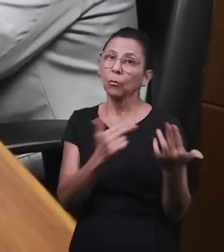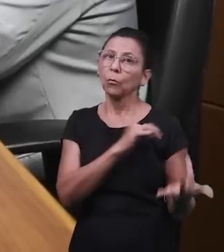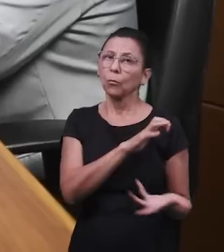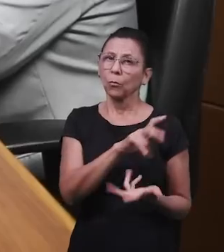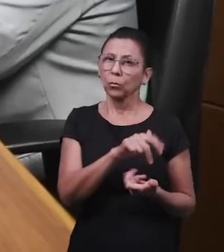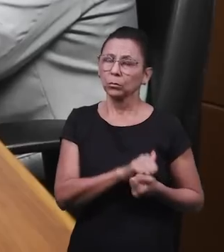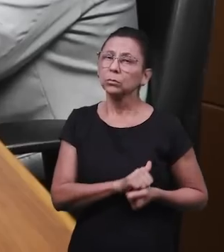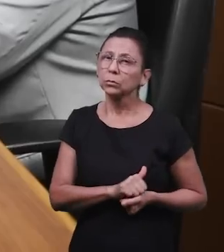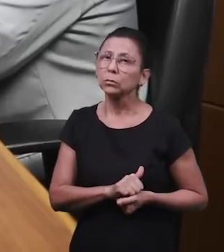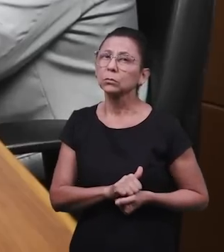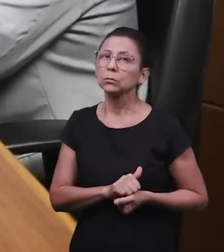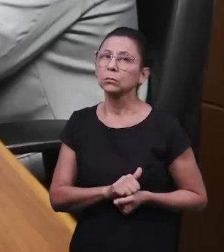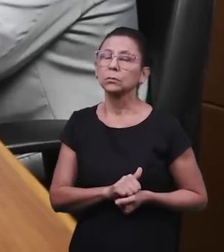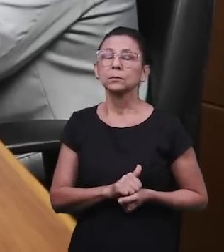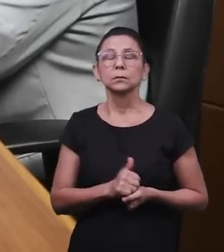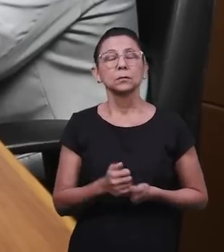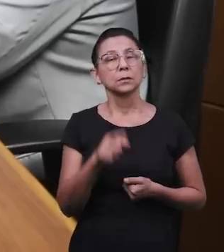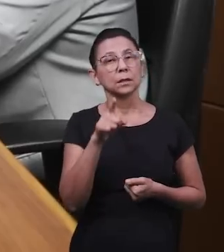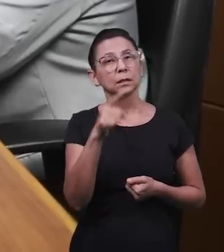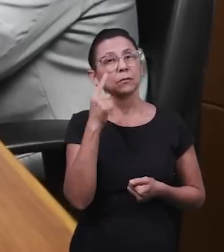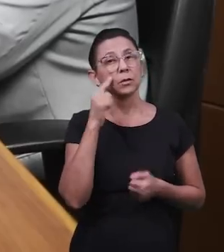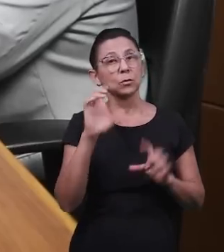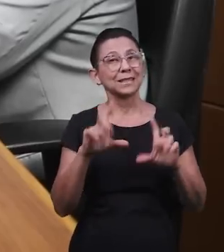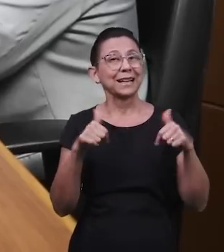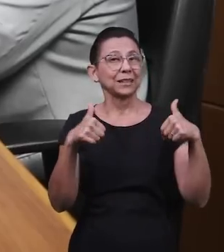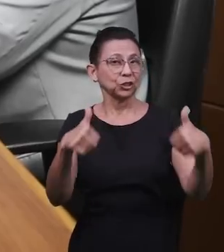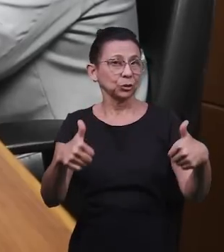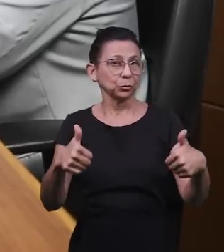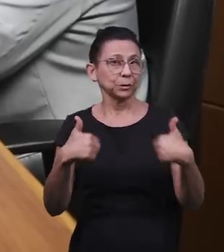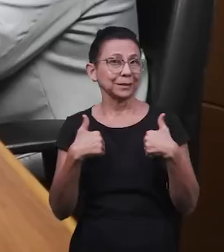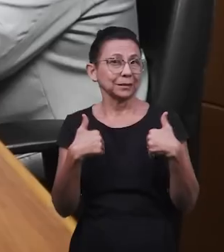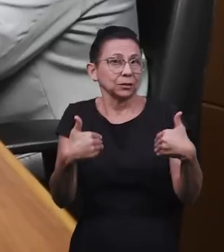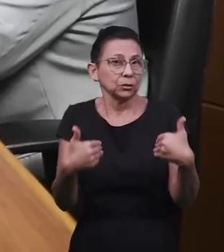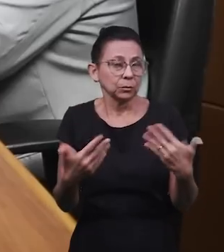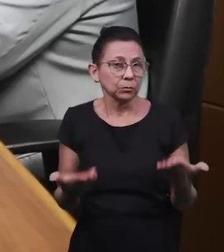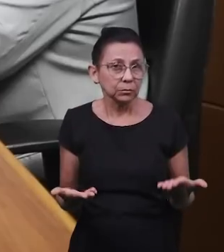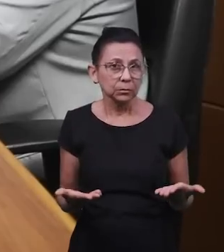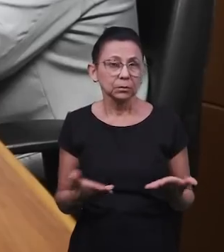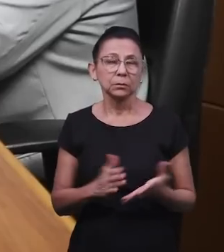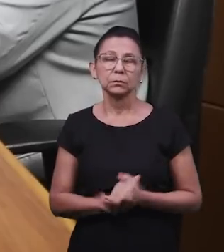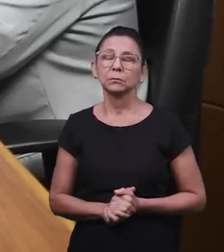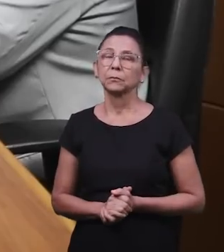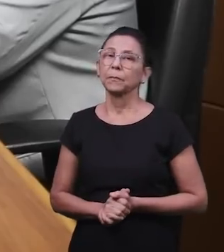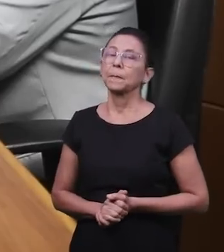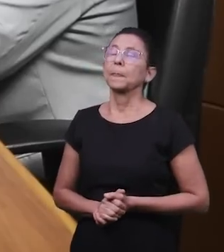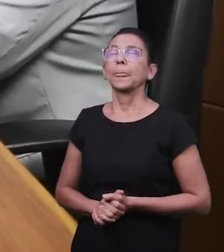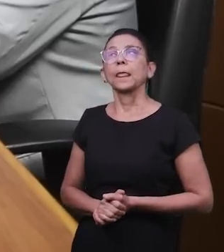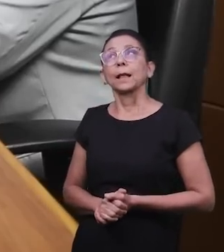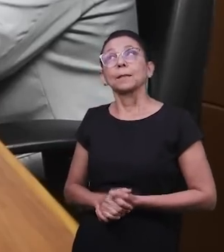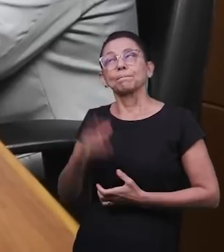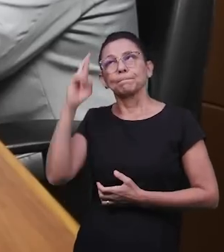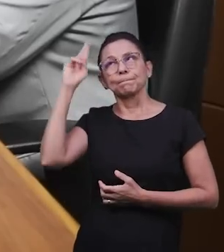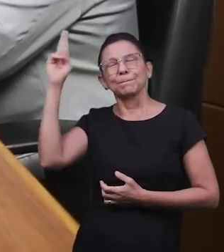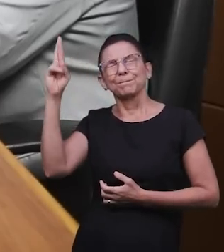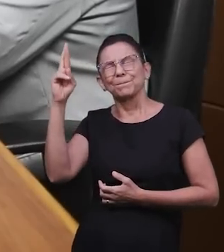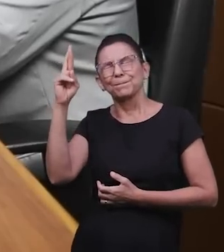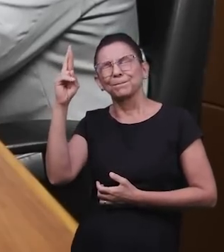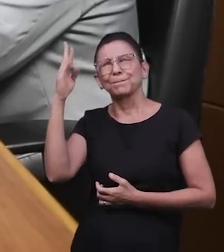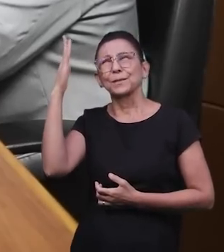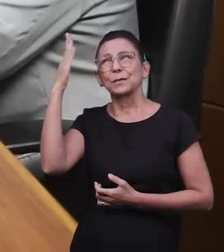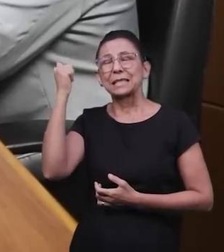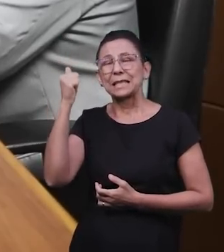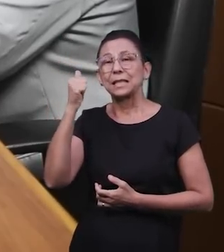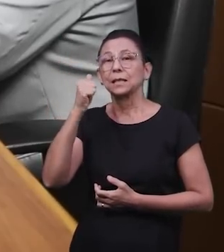pessoas, e você precisa fazer a confissão diante do Senhor. Seu, eu realmente falhei, eu tenho falhado.